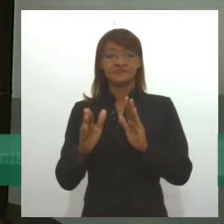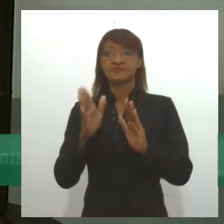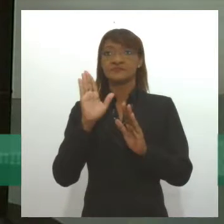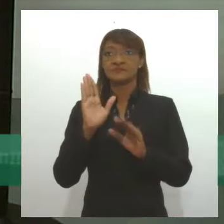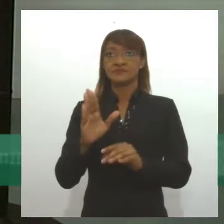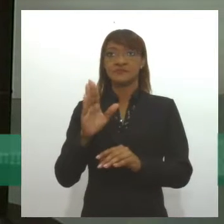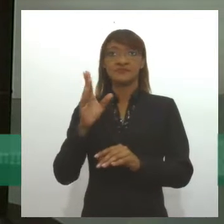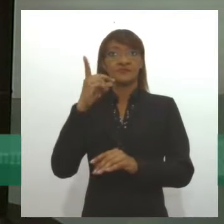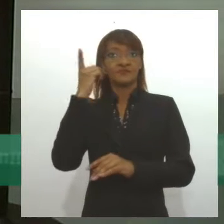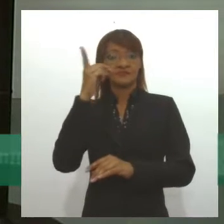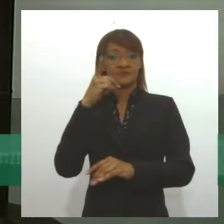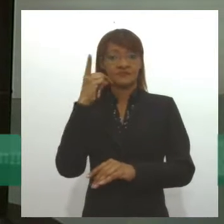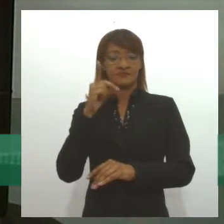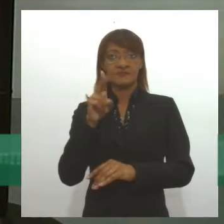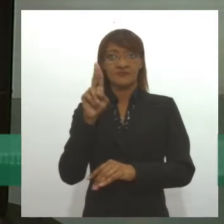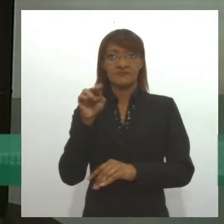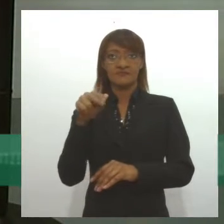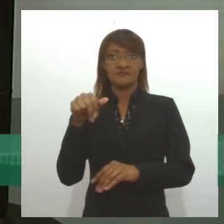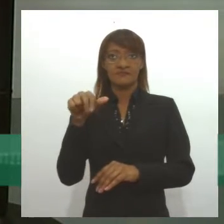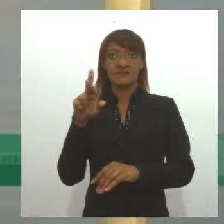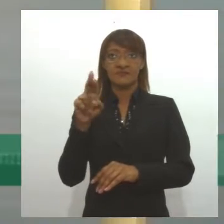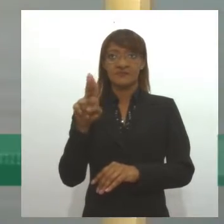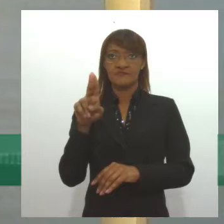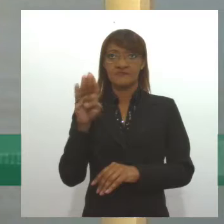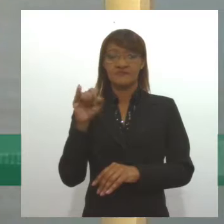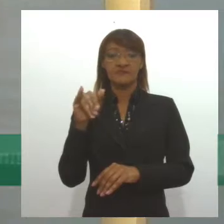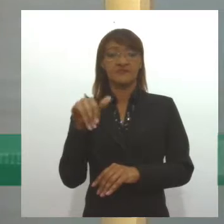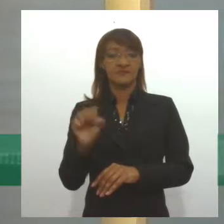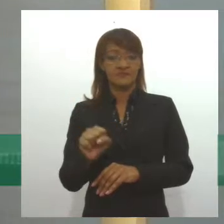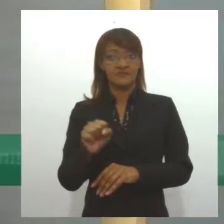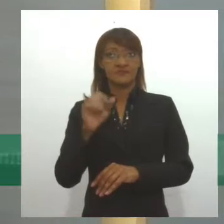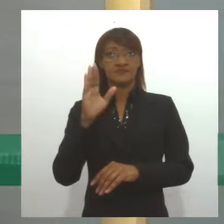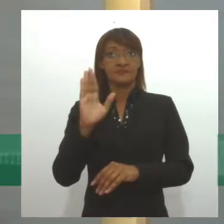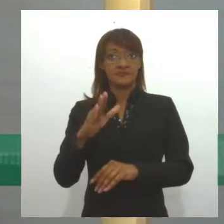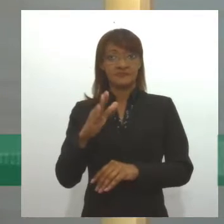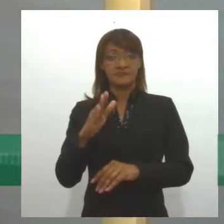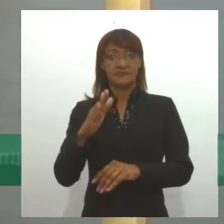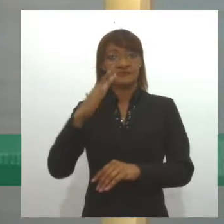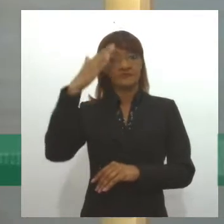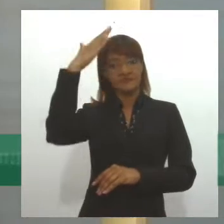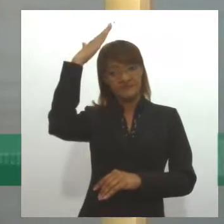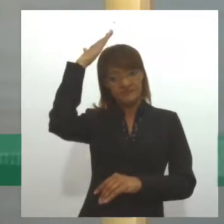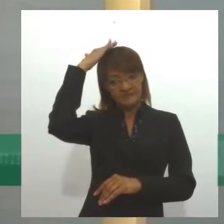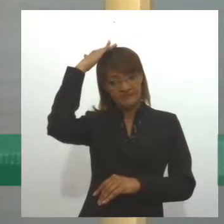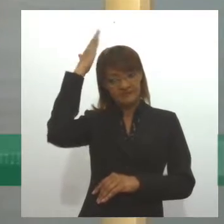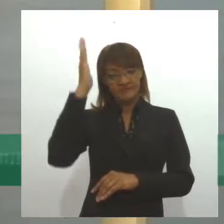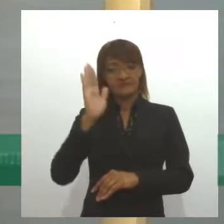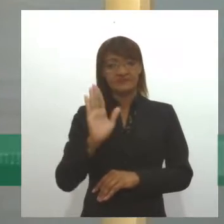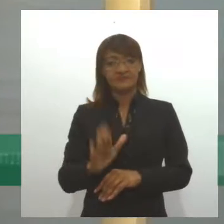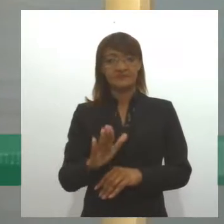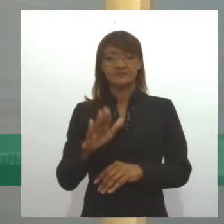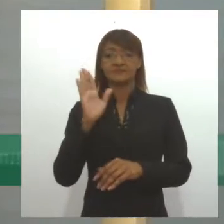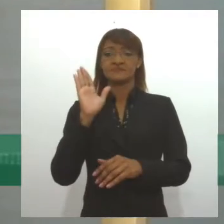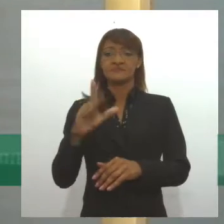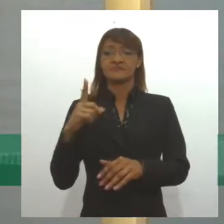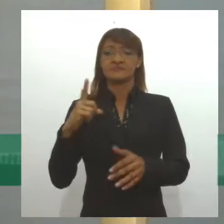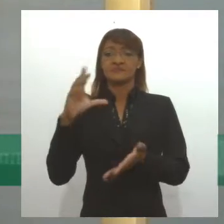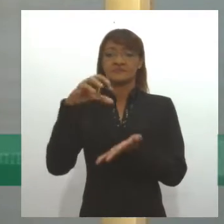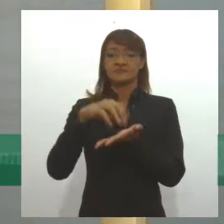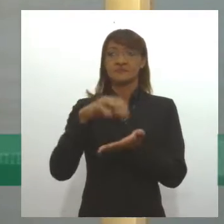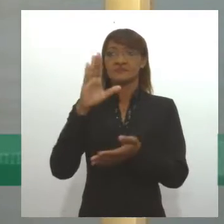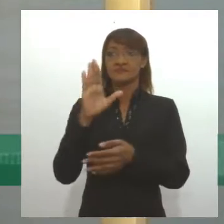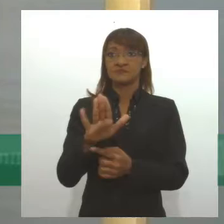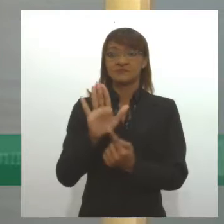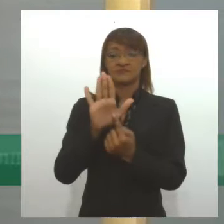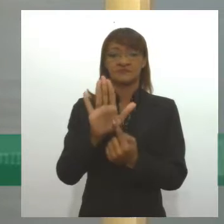Rubens Bueno, do Cidadania do Paraná. Segundo dados de um levantamento feito pelo Centro de Liderança Pública, aponta